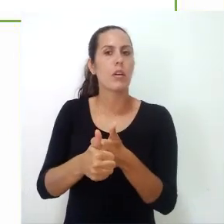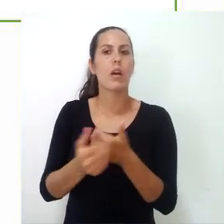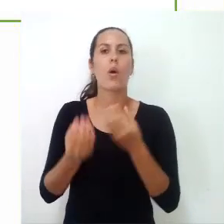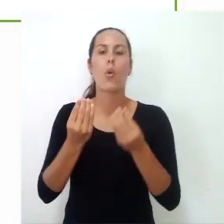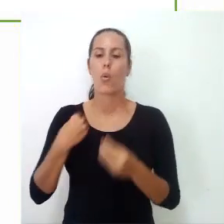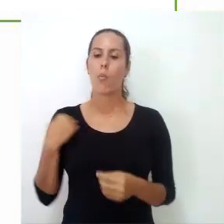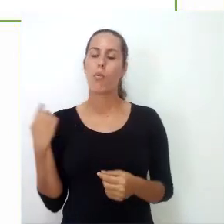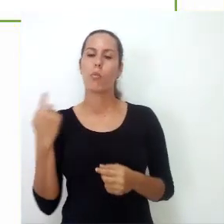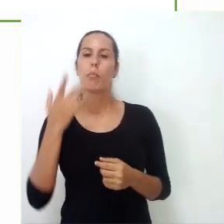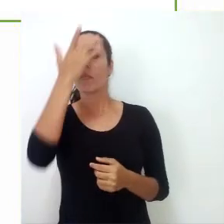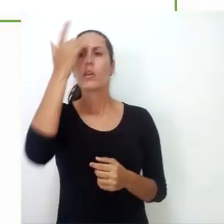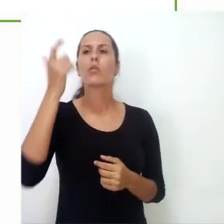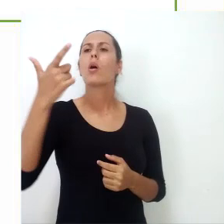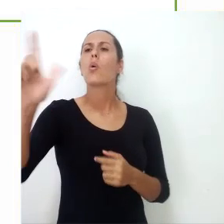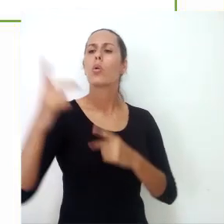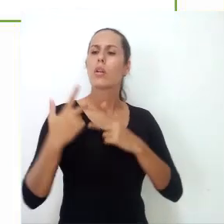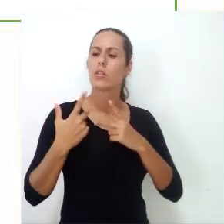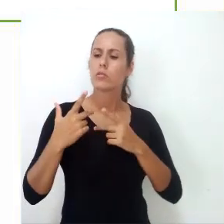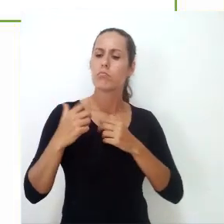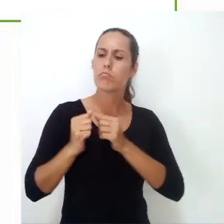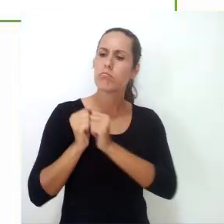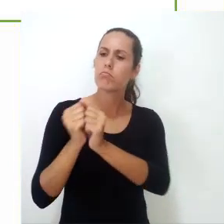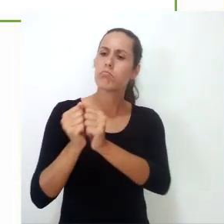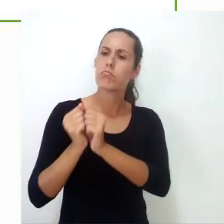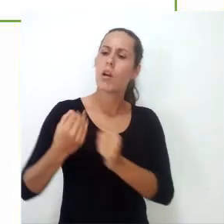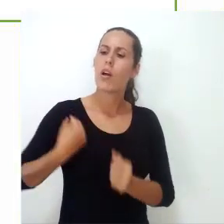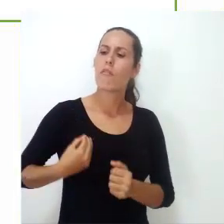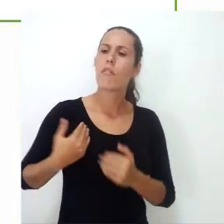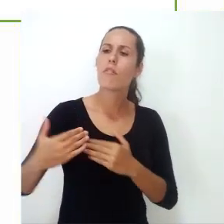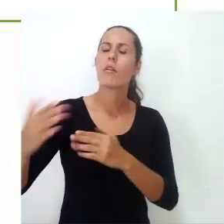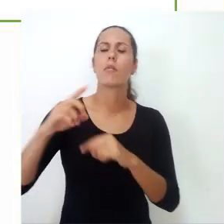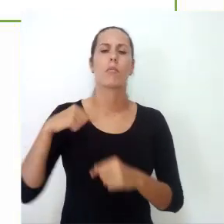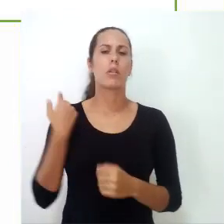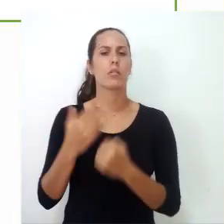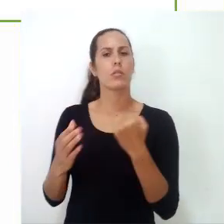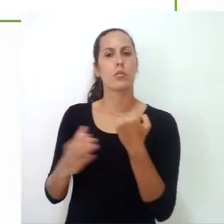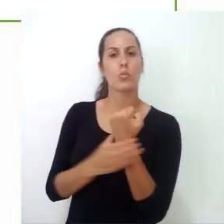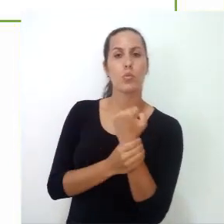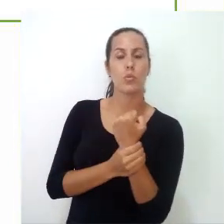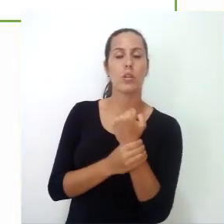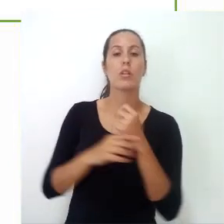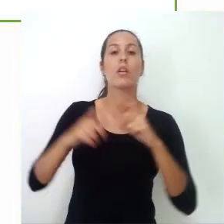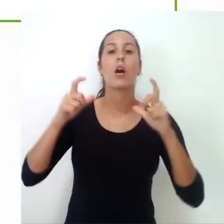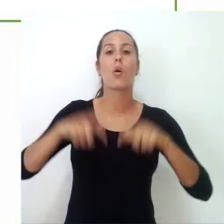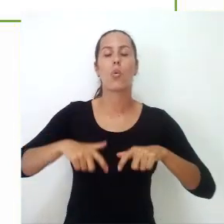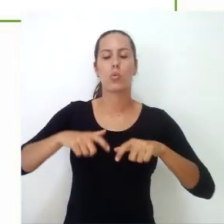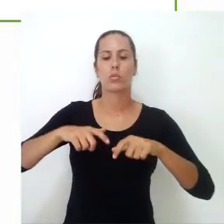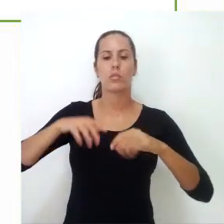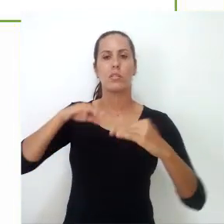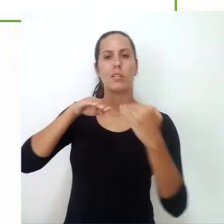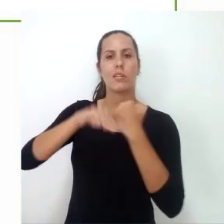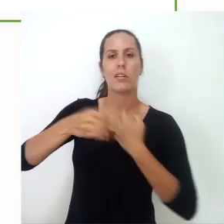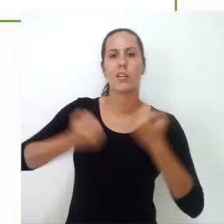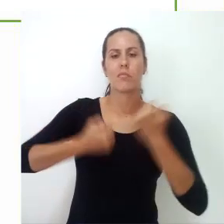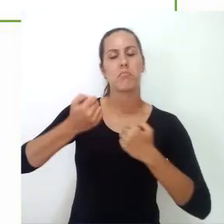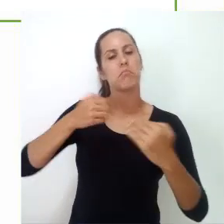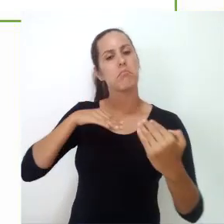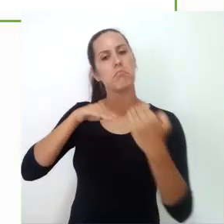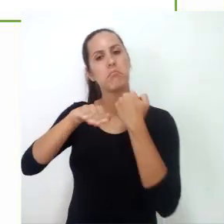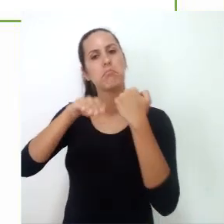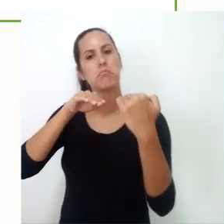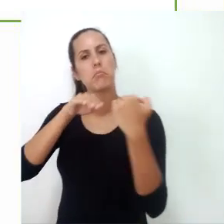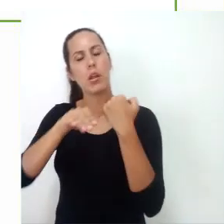viver com outras pessoas, regras para se ter segurança no trânsito, etc. Regras de